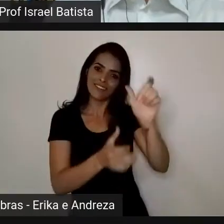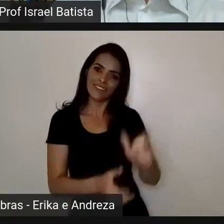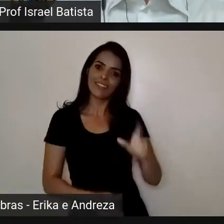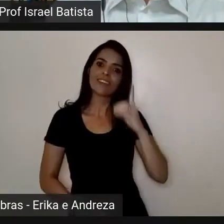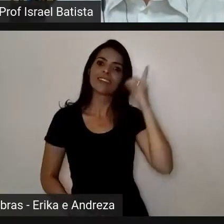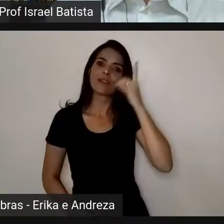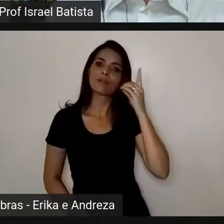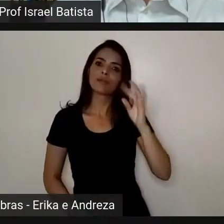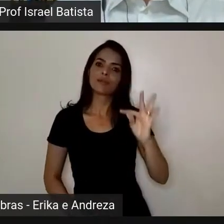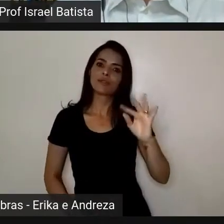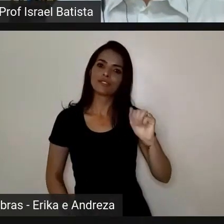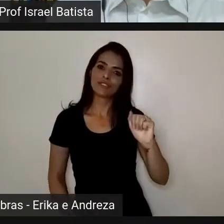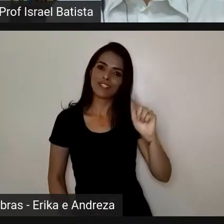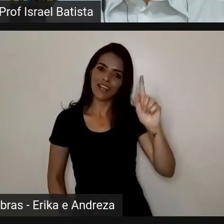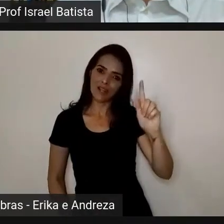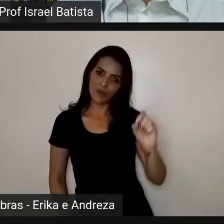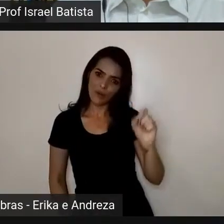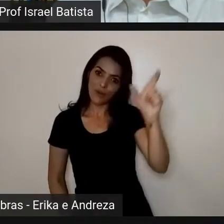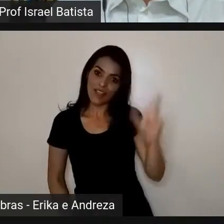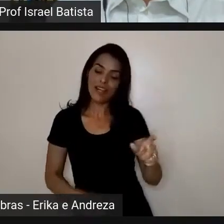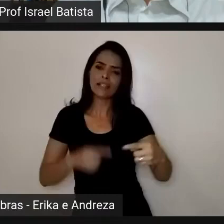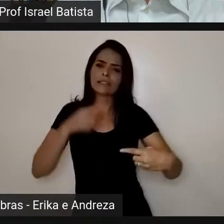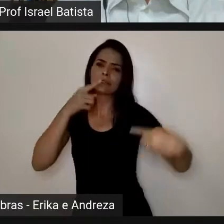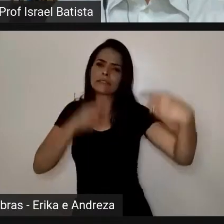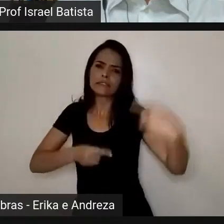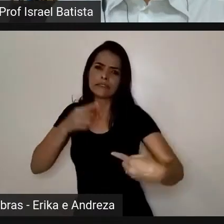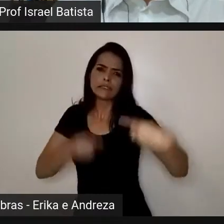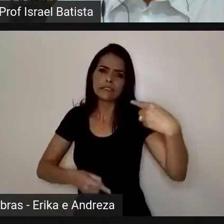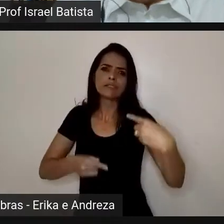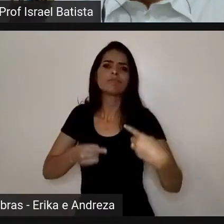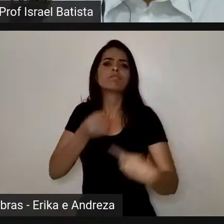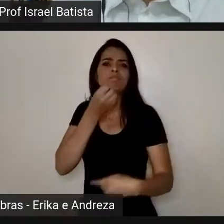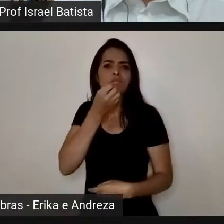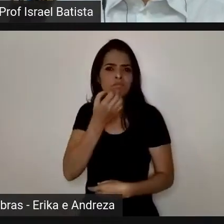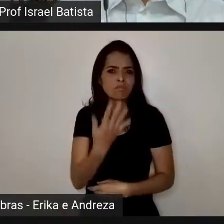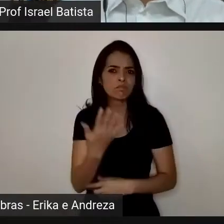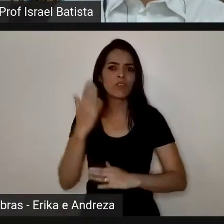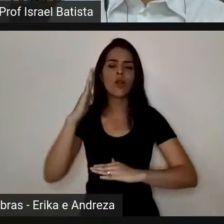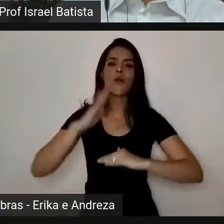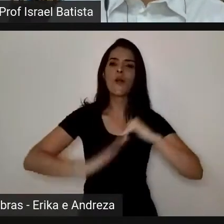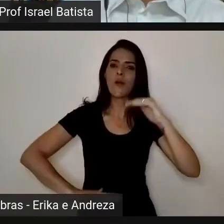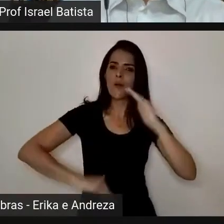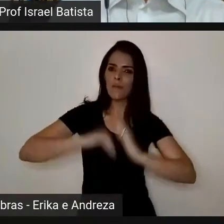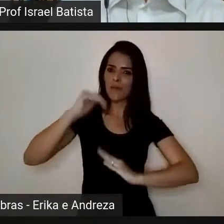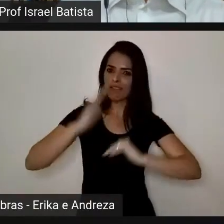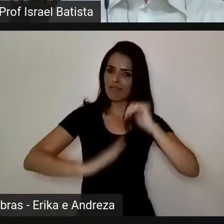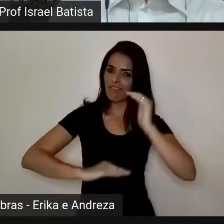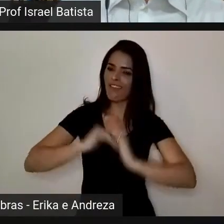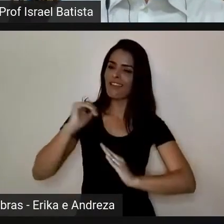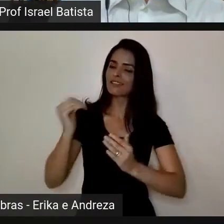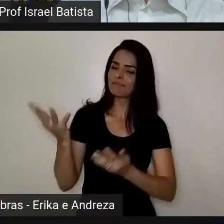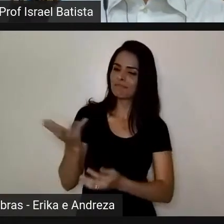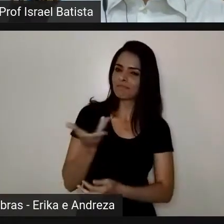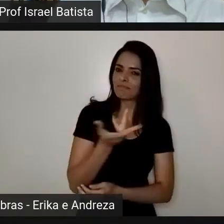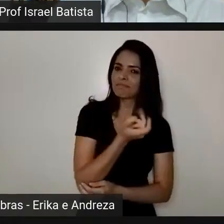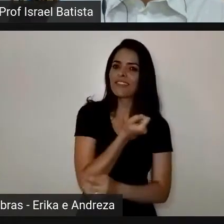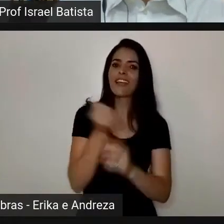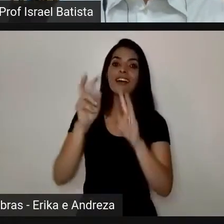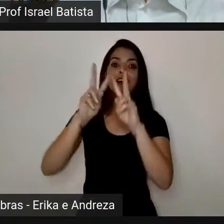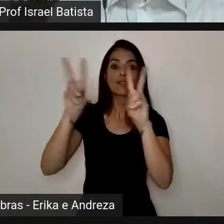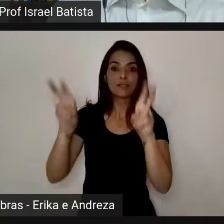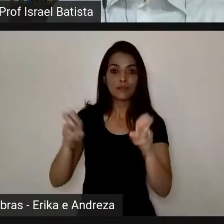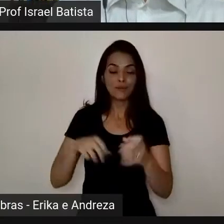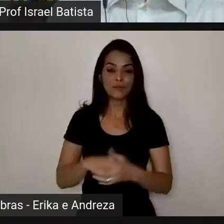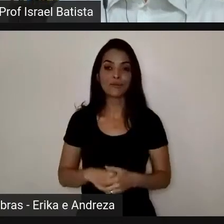Mitrô, que tem sido um debatedor muito competente sobre esse assunto, e dizer